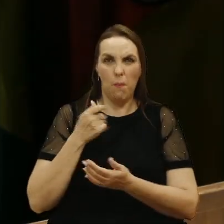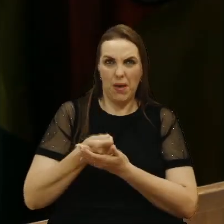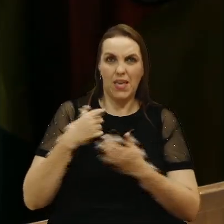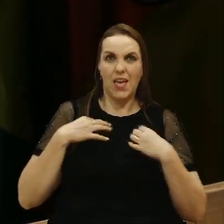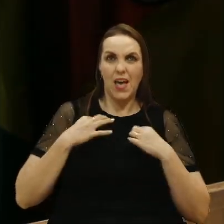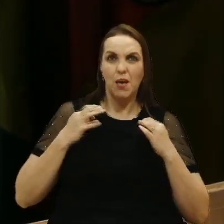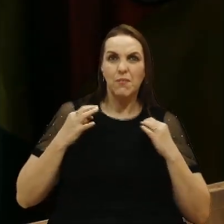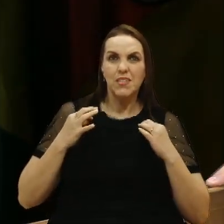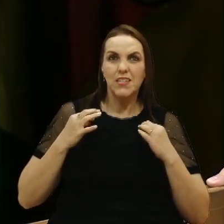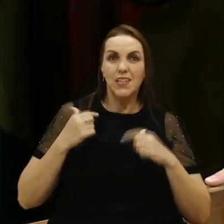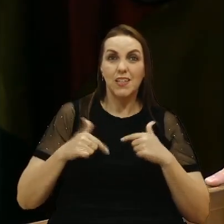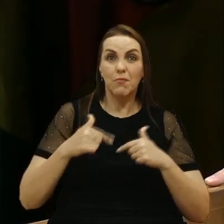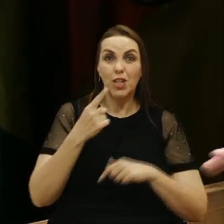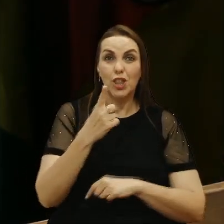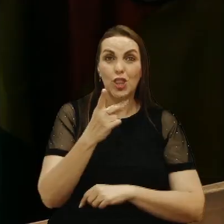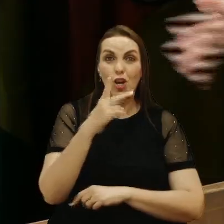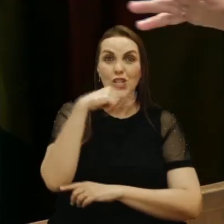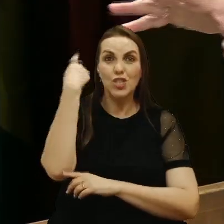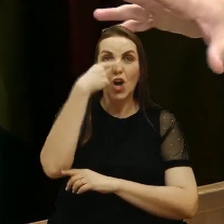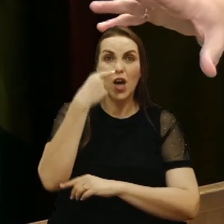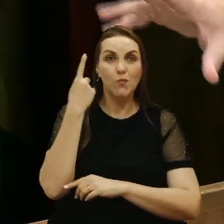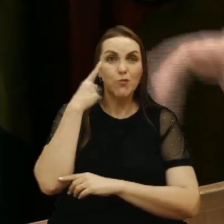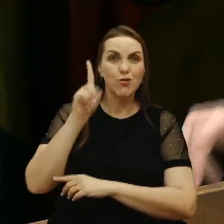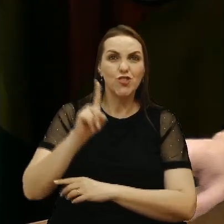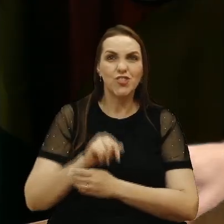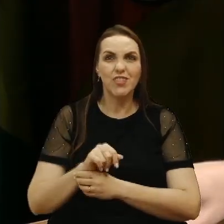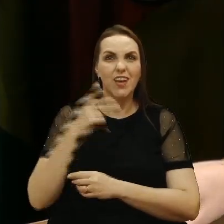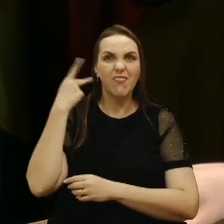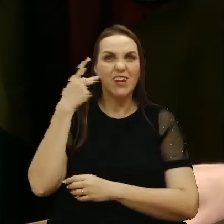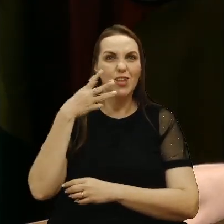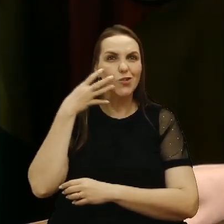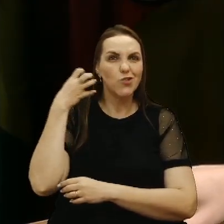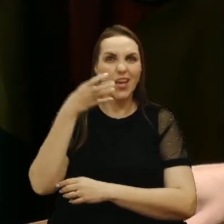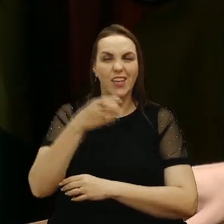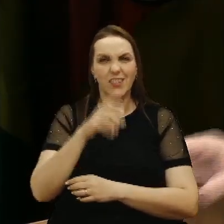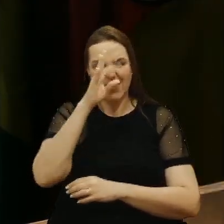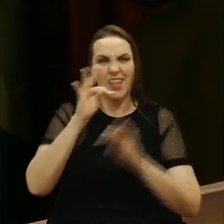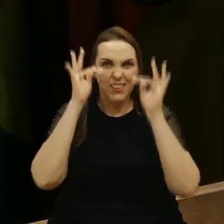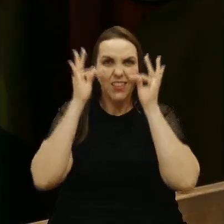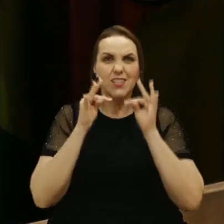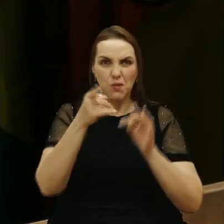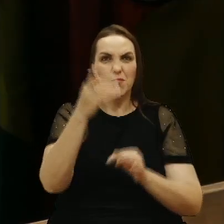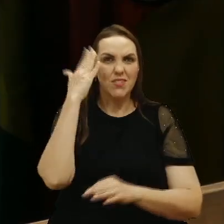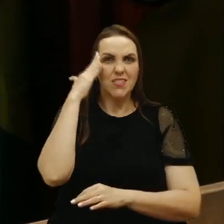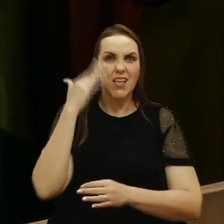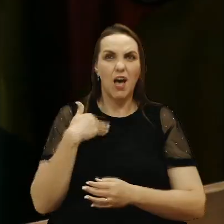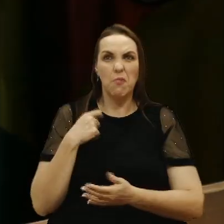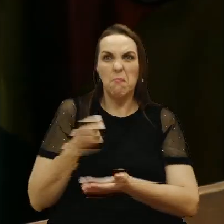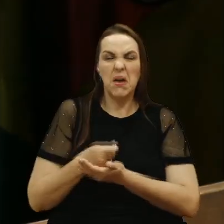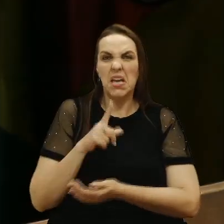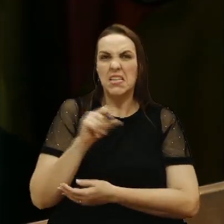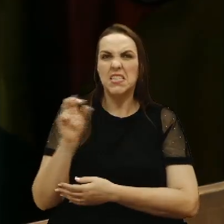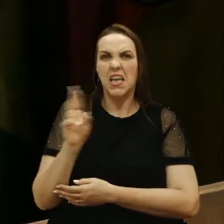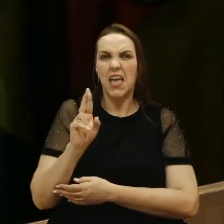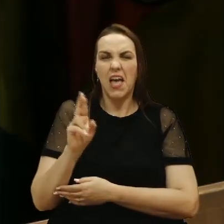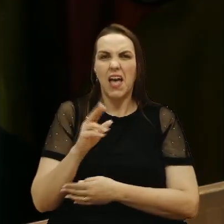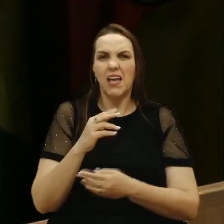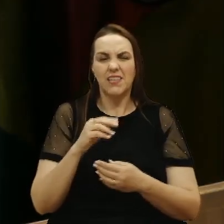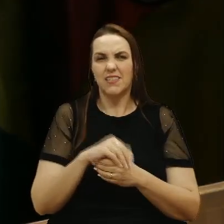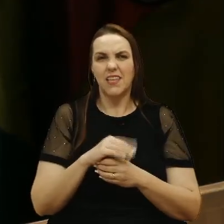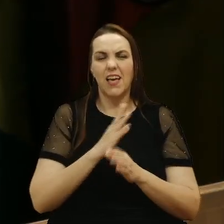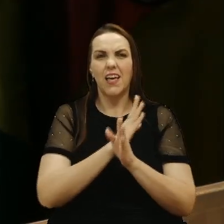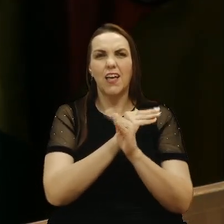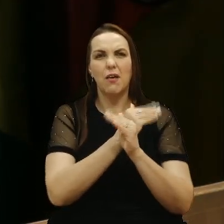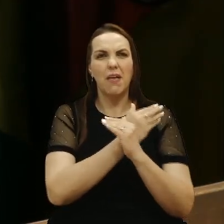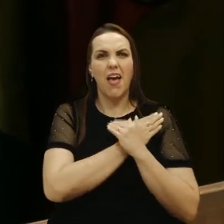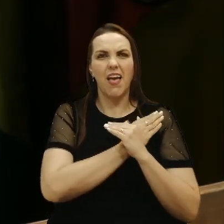camisa? Trabalhando 12 horas por dia, vereador Jack. E o senhor é a minha maior testemunha de quantas horas eu trabalho. Devo ter pago uns 100 reais, é da Hering, vereador. Eu não